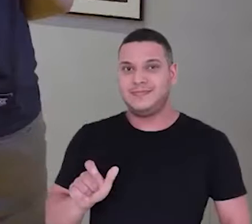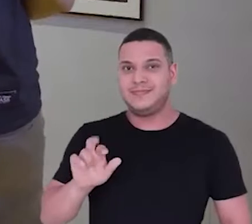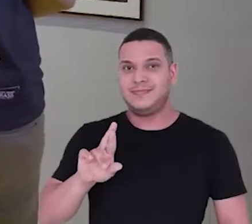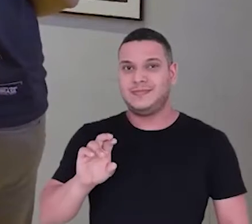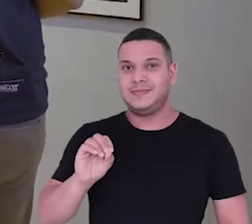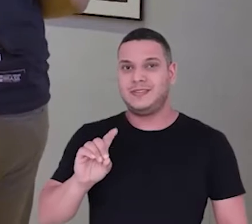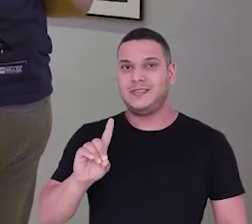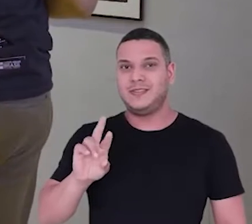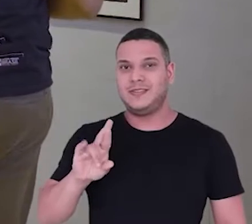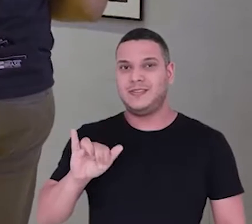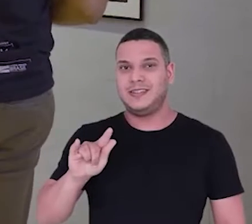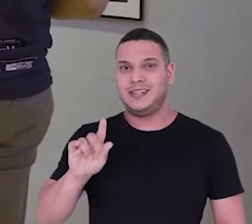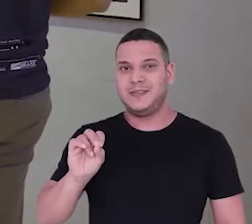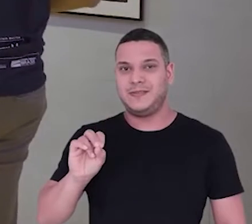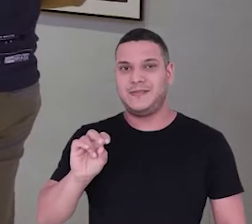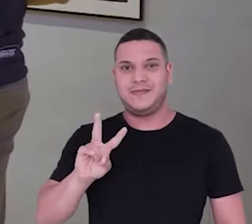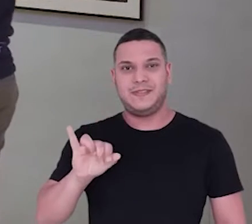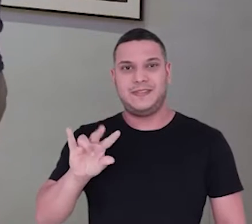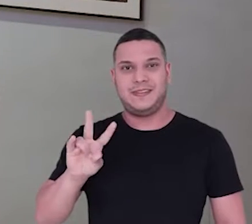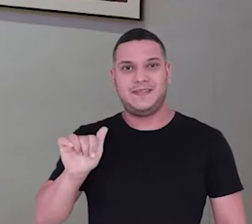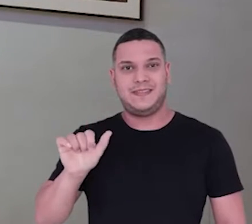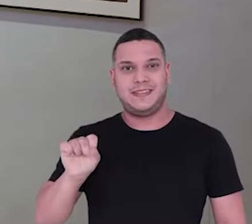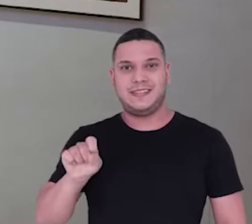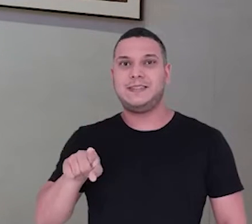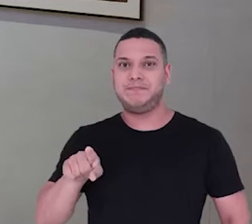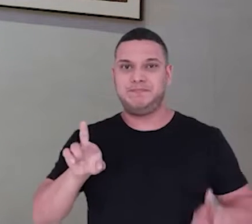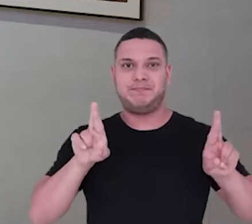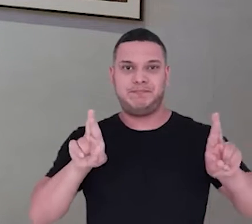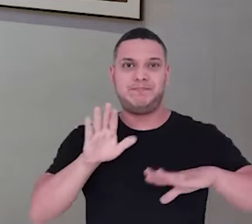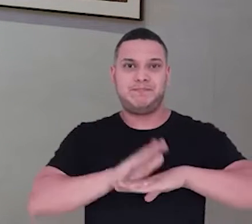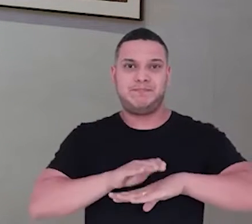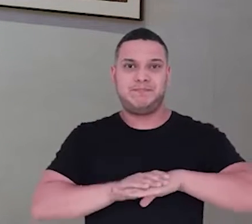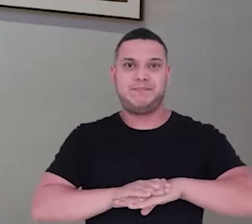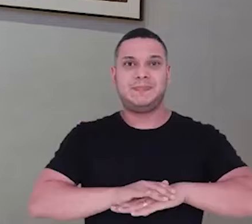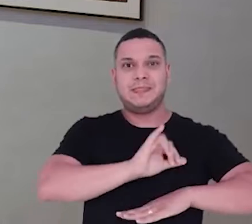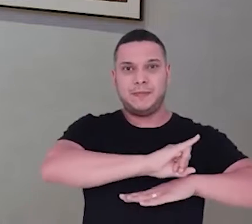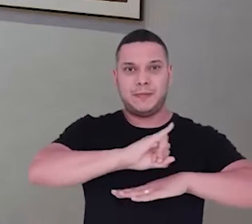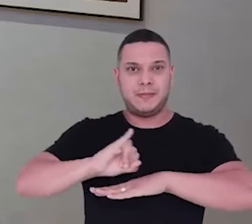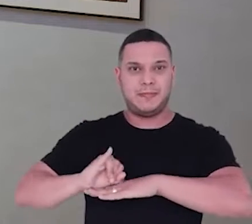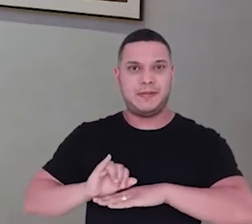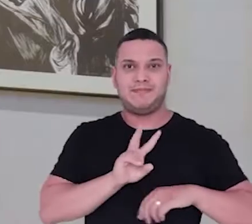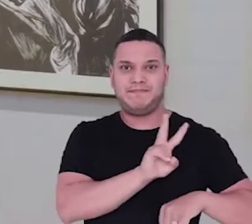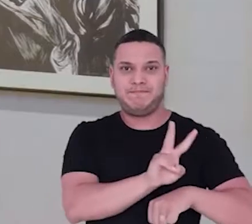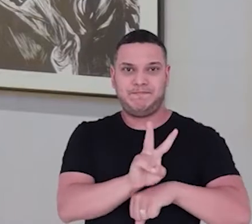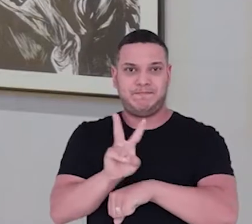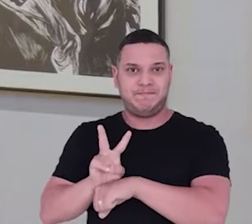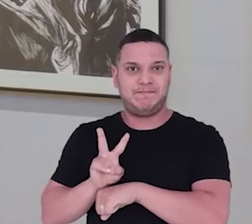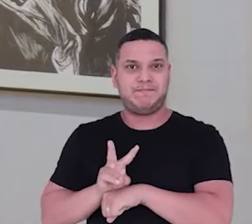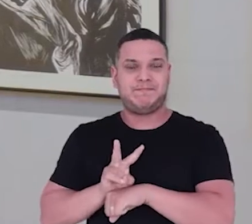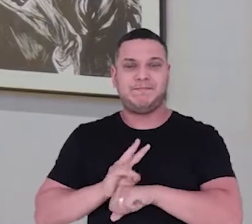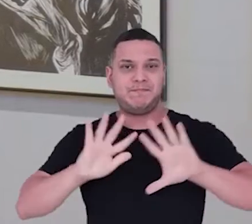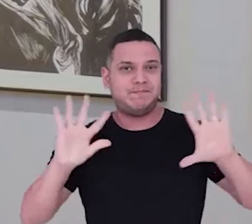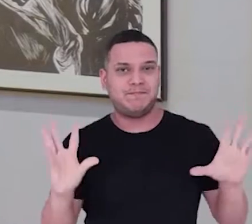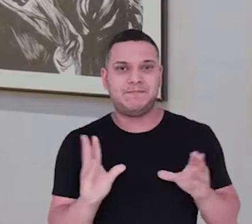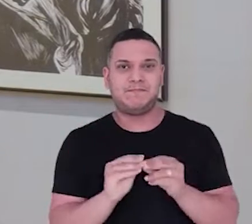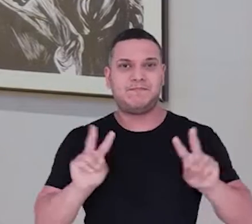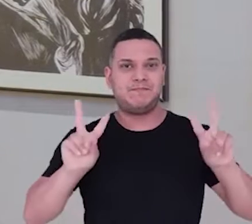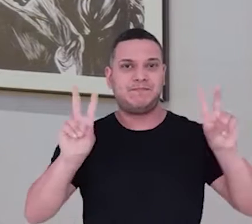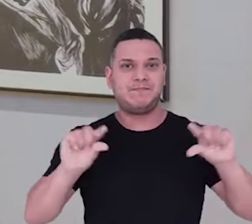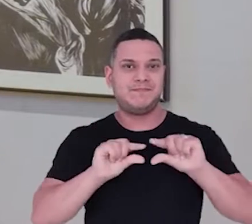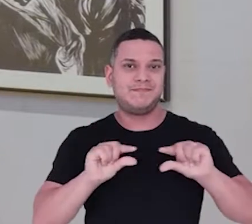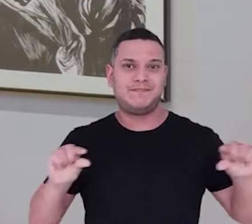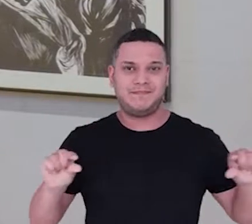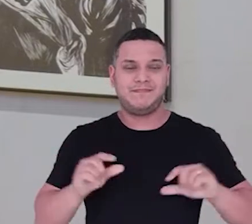Tem uma frase do Rodrigo Vivas, que é o curador responsável pelo Centro de Memória, que eu acho que é definidora da exposição que a gente tem aqui, que